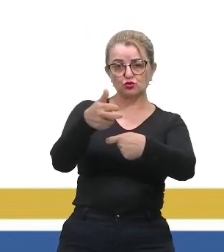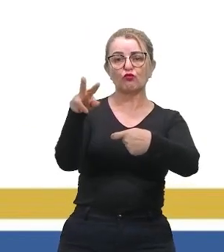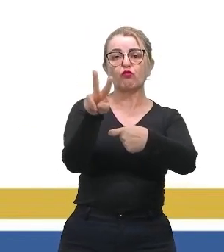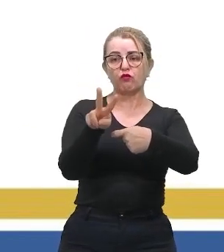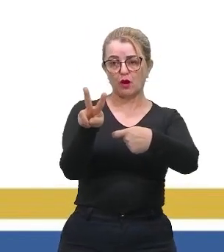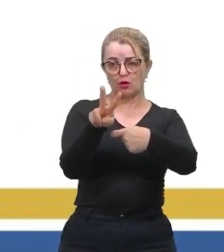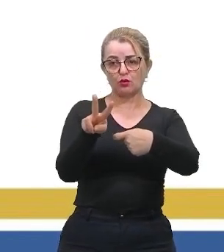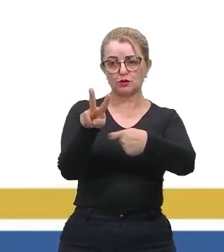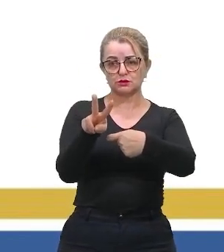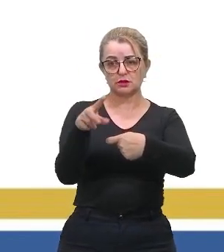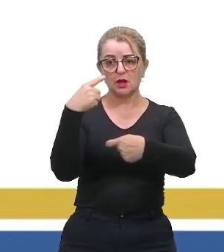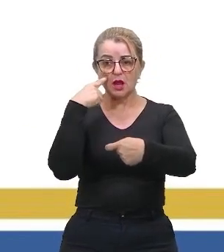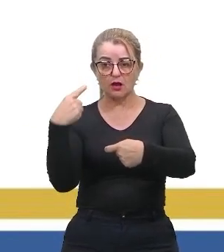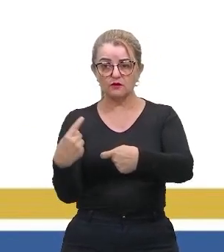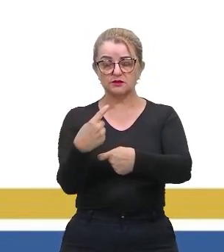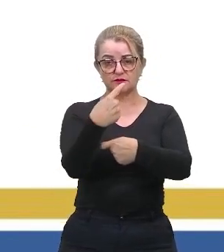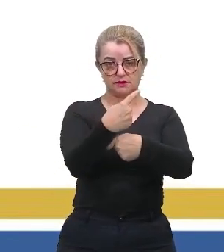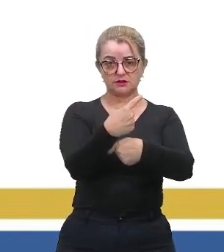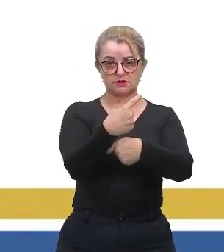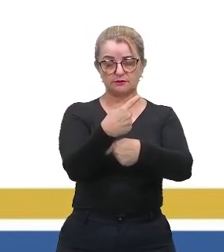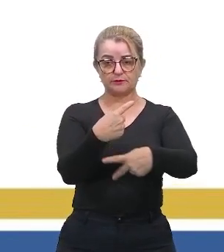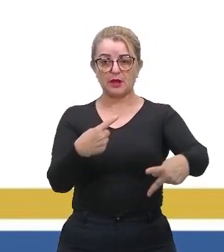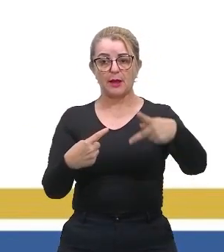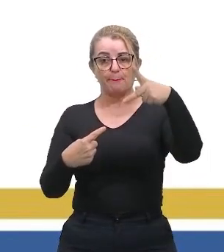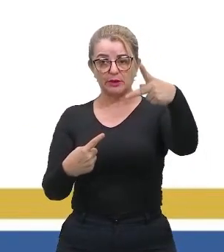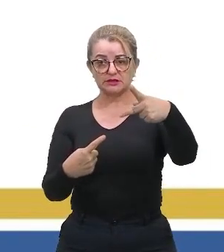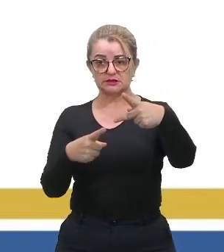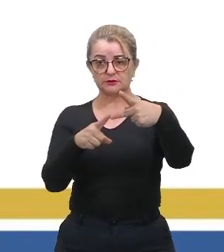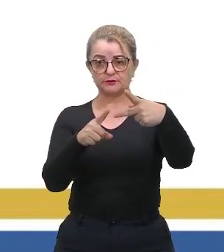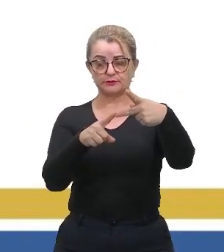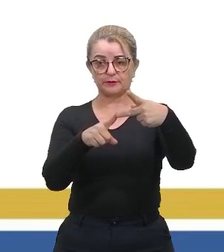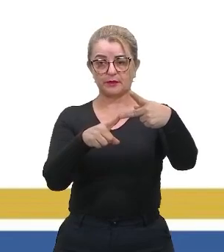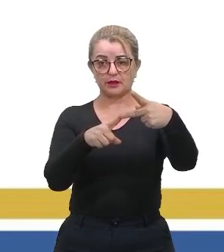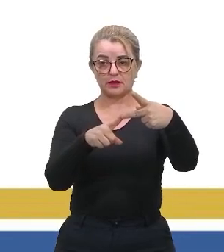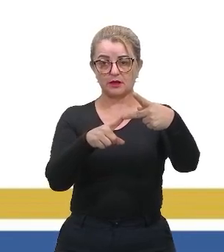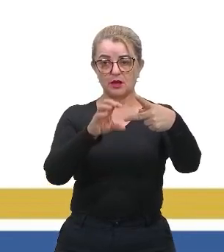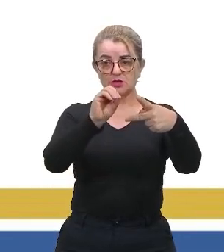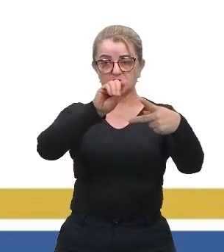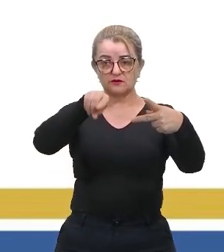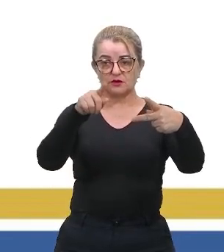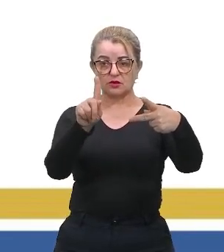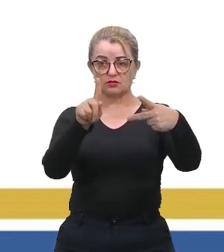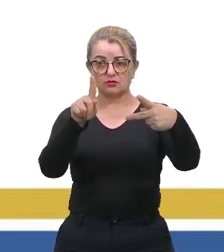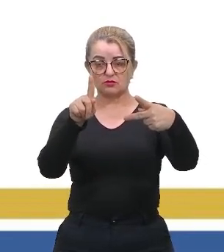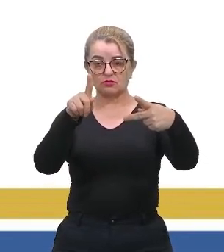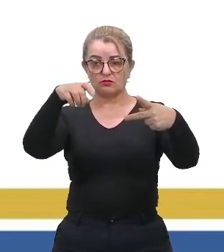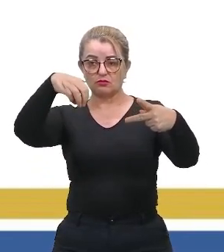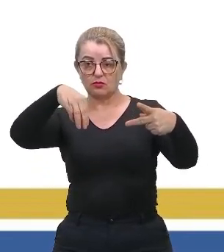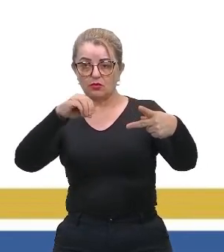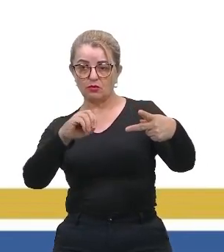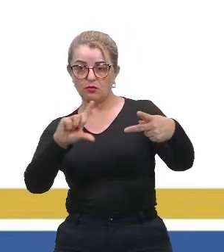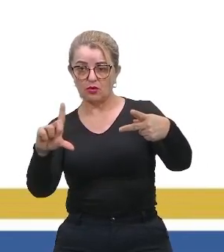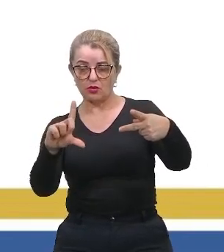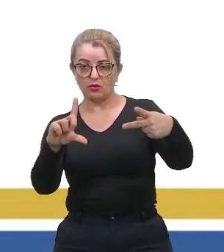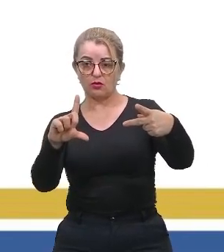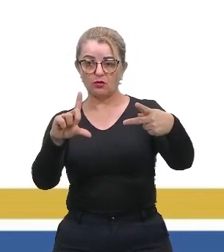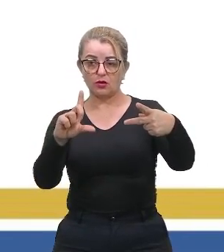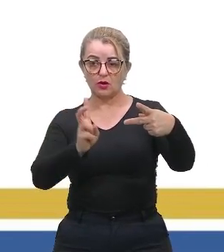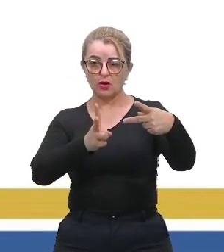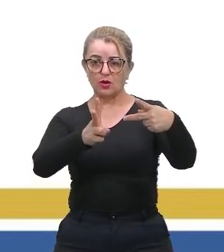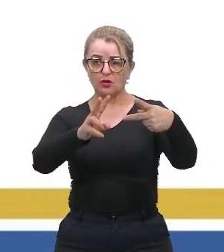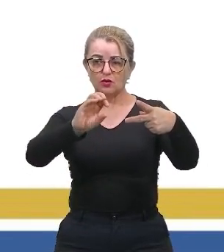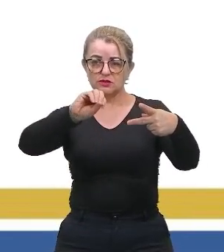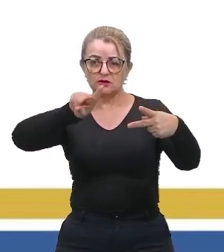valores, aí você vai ter a seguinte expressão. O N vale 0,1, a pressão, a constante